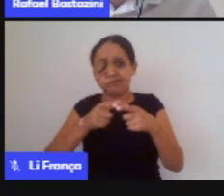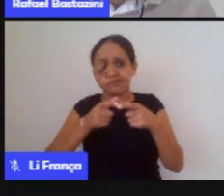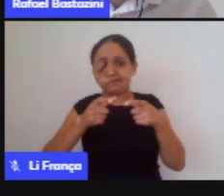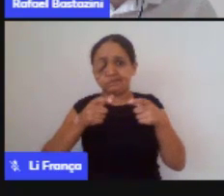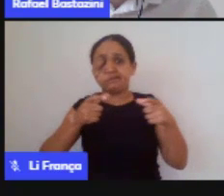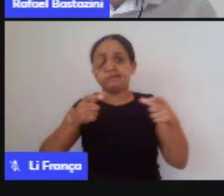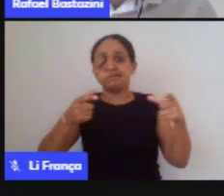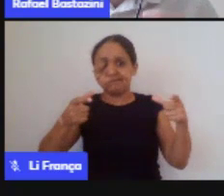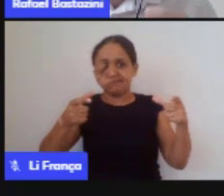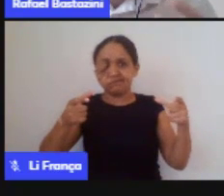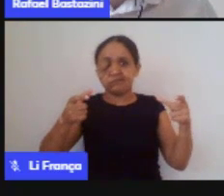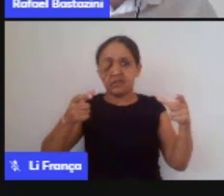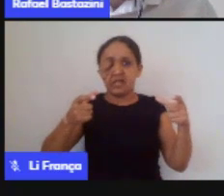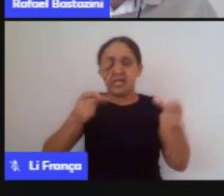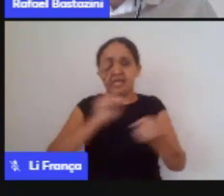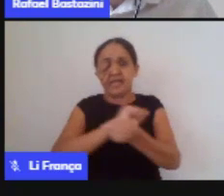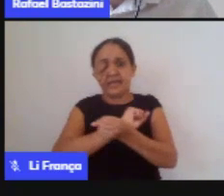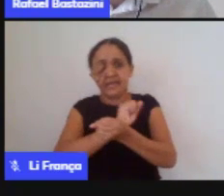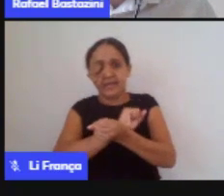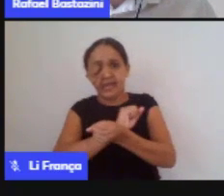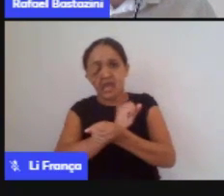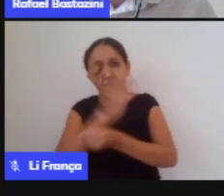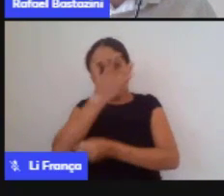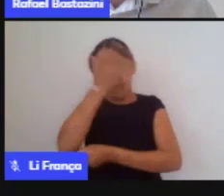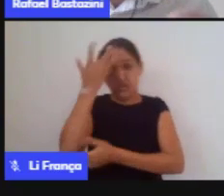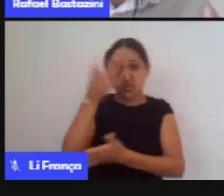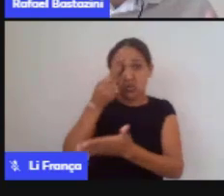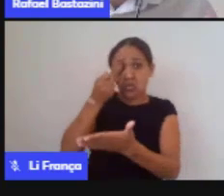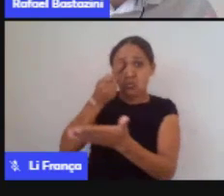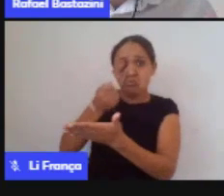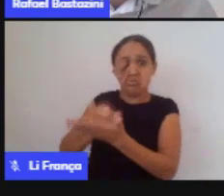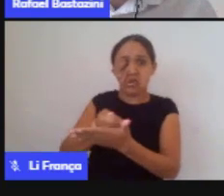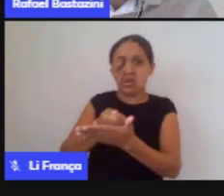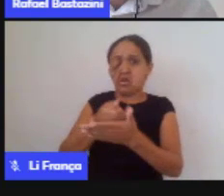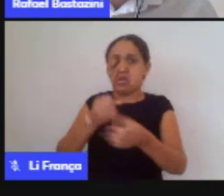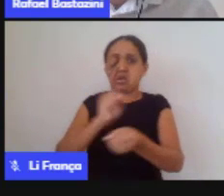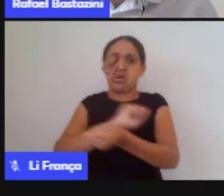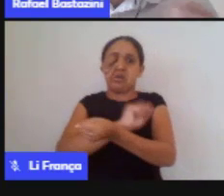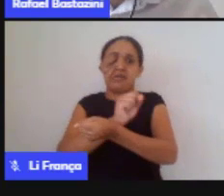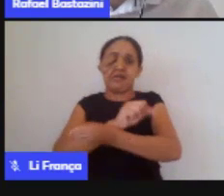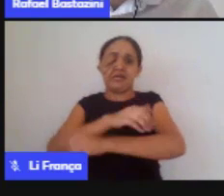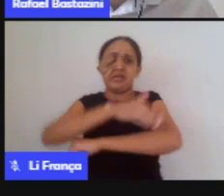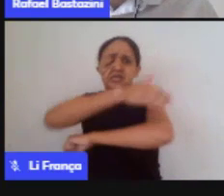de seus automóveis, os moradores adquirindo seus automóveis e as vias